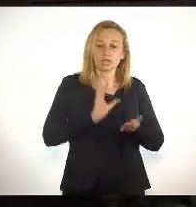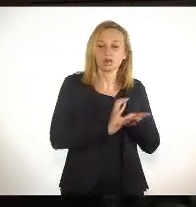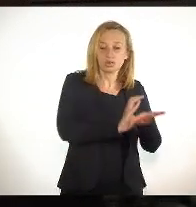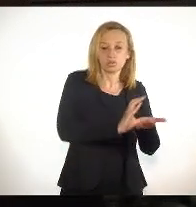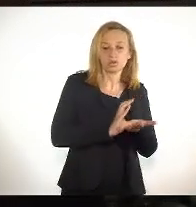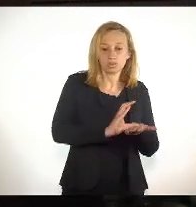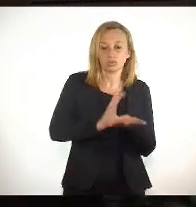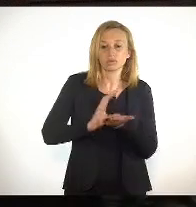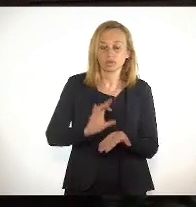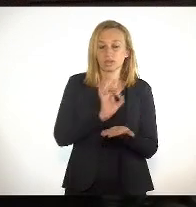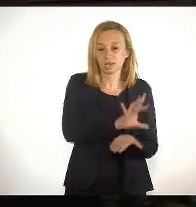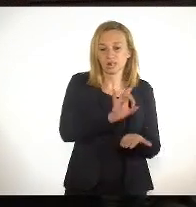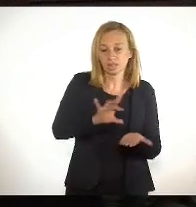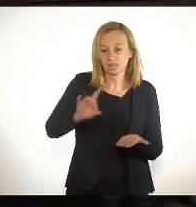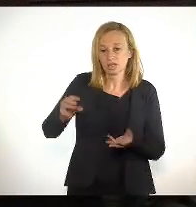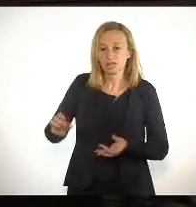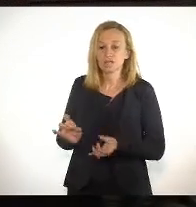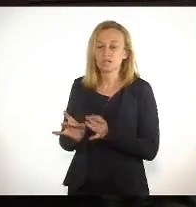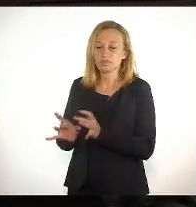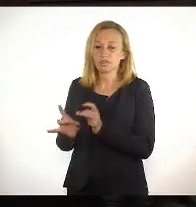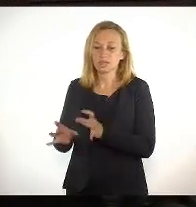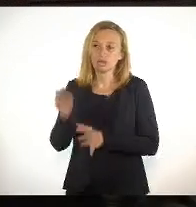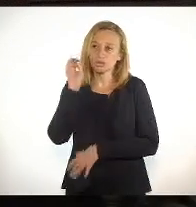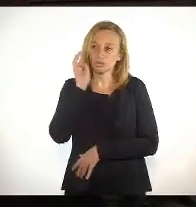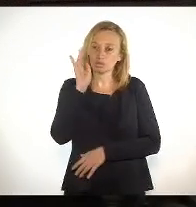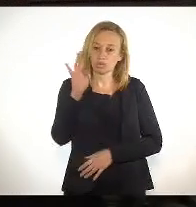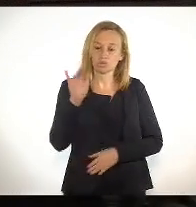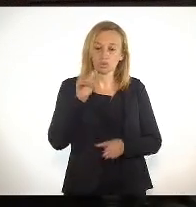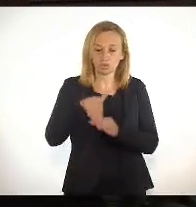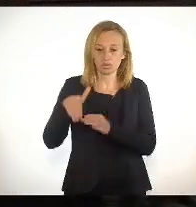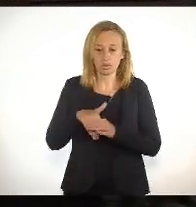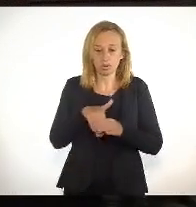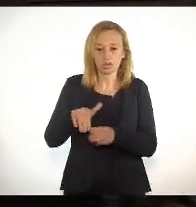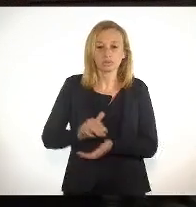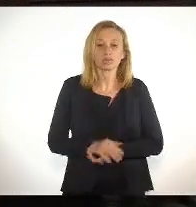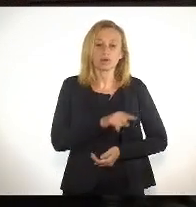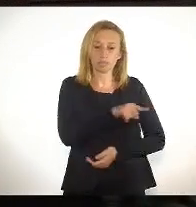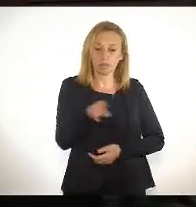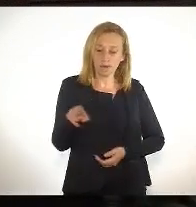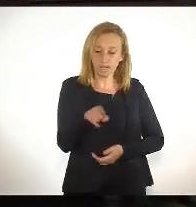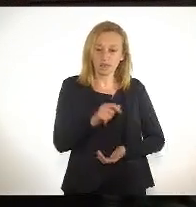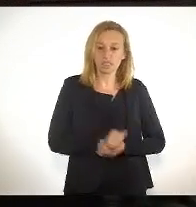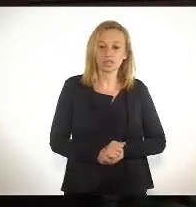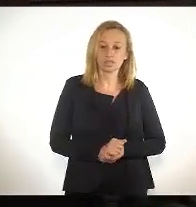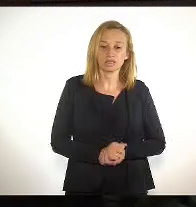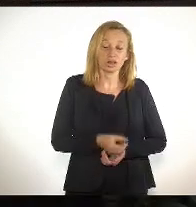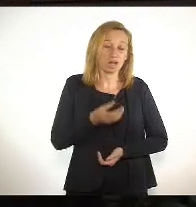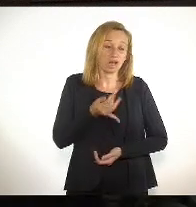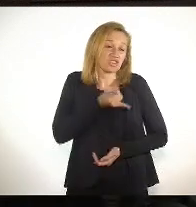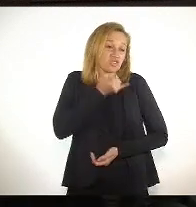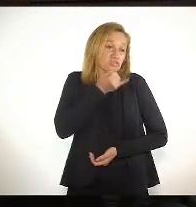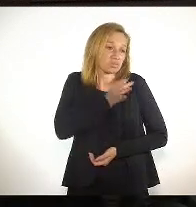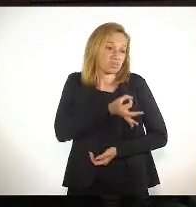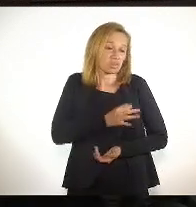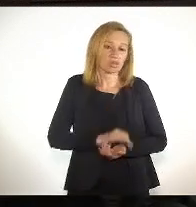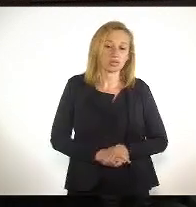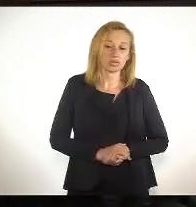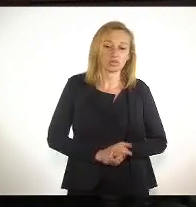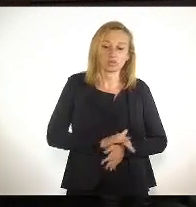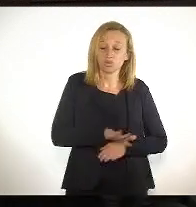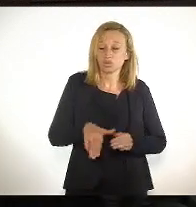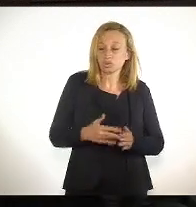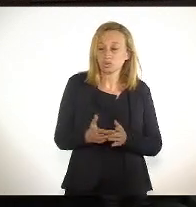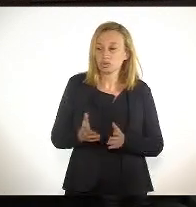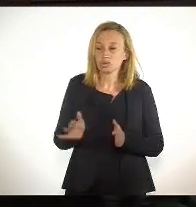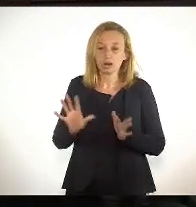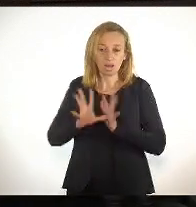eles e vendendo a ilusão dos votos. Para esses estelionatários eleitoral, a desculpa é perfeita. São todos